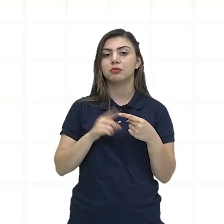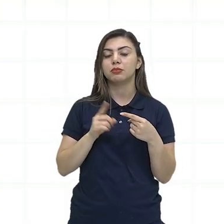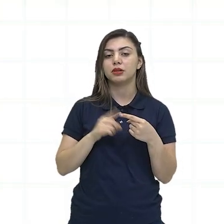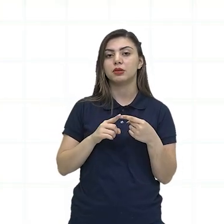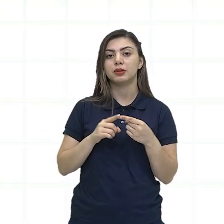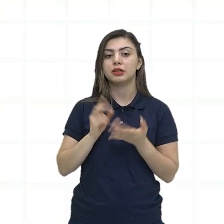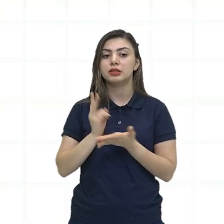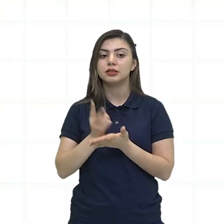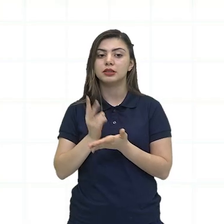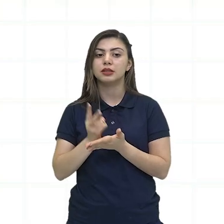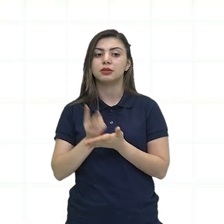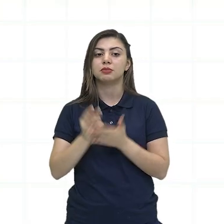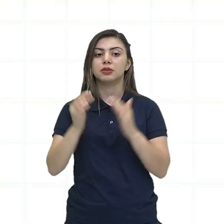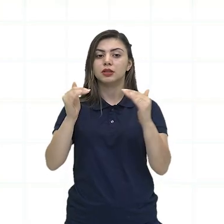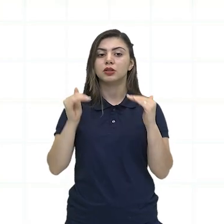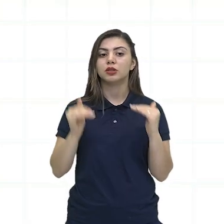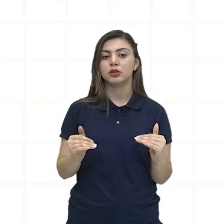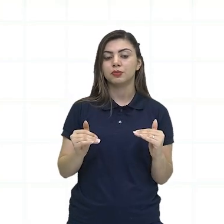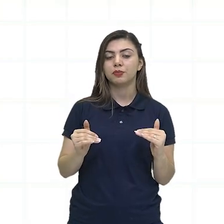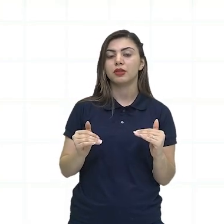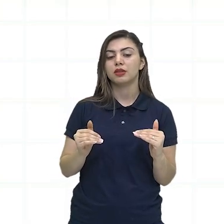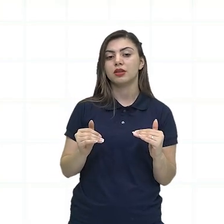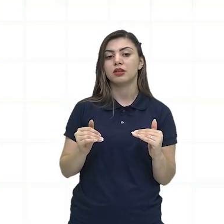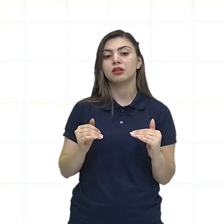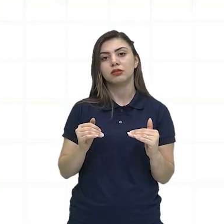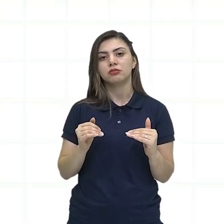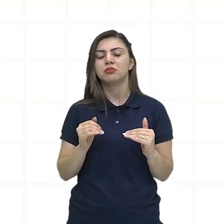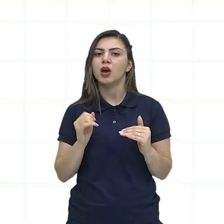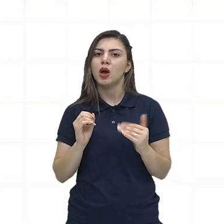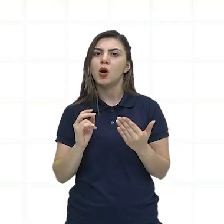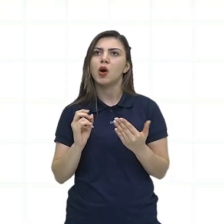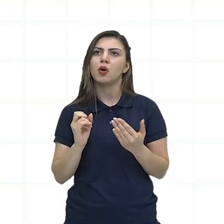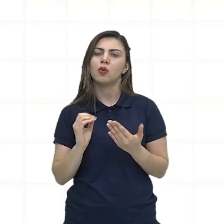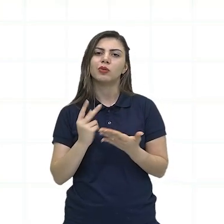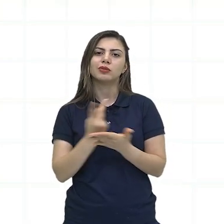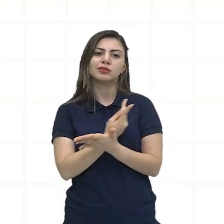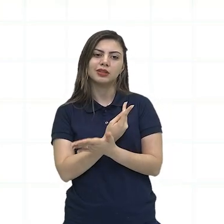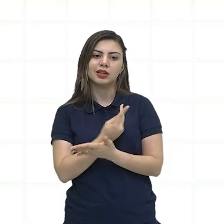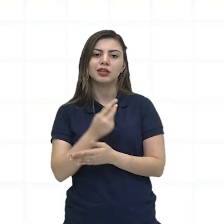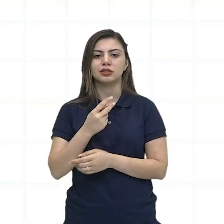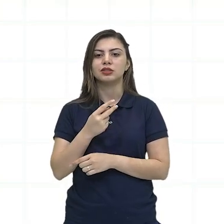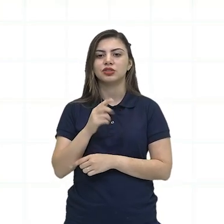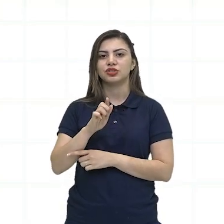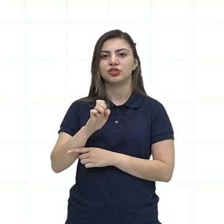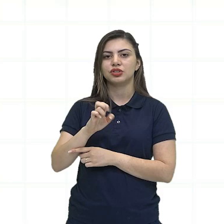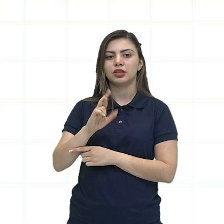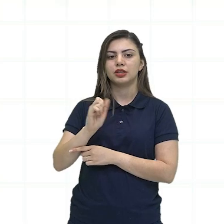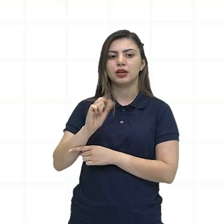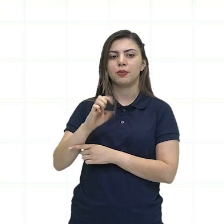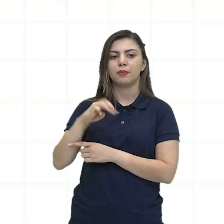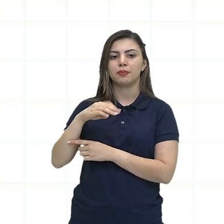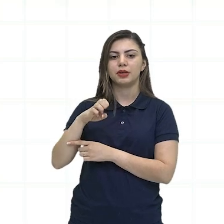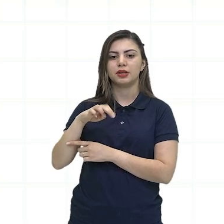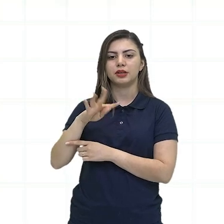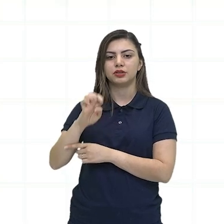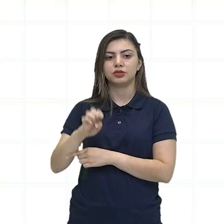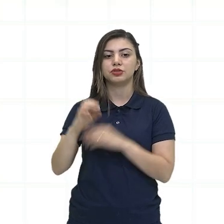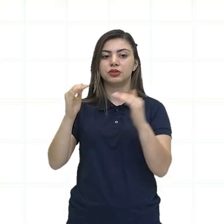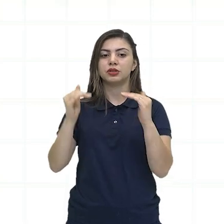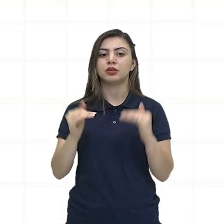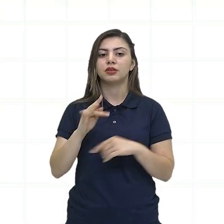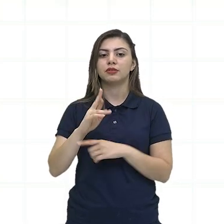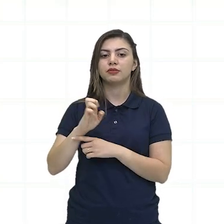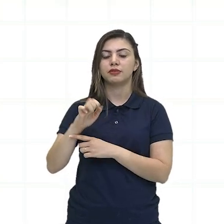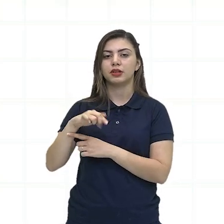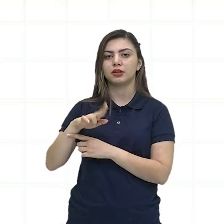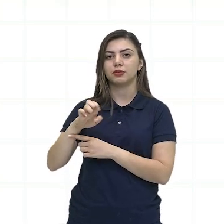é geralmente, often, que nós podemos traduzir como frequentemente, sometimes, de